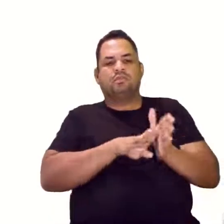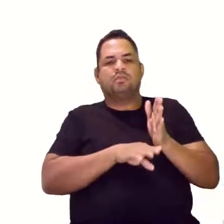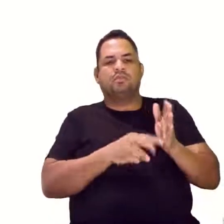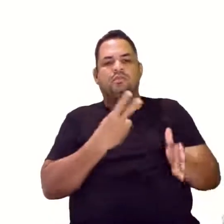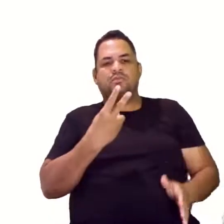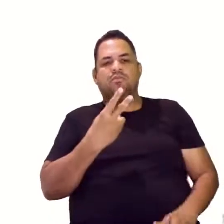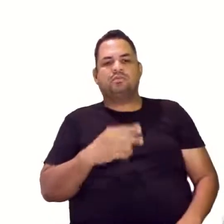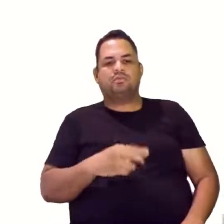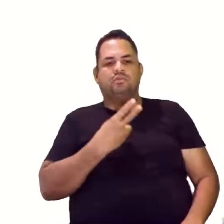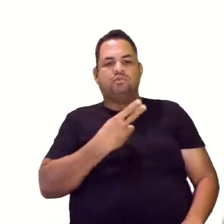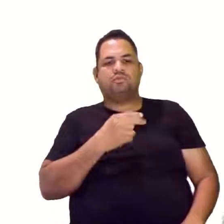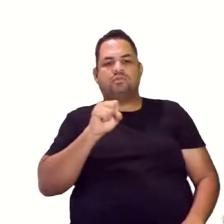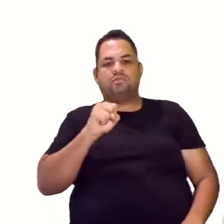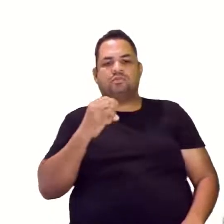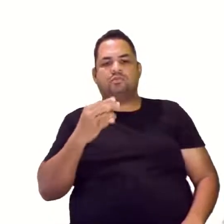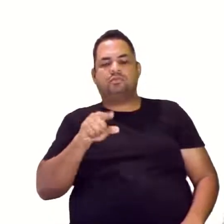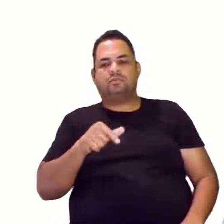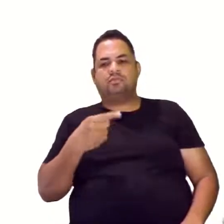2,